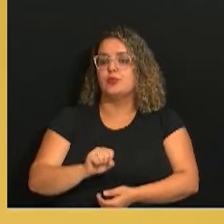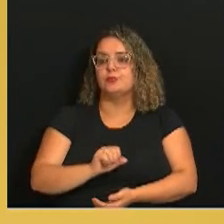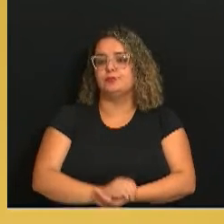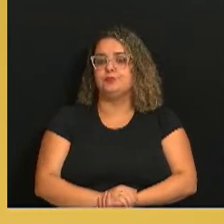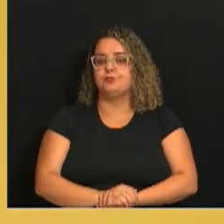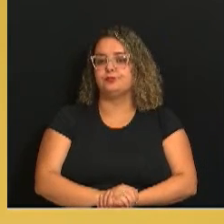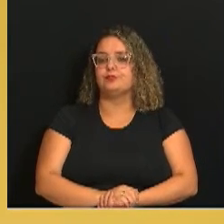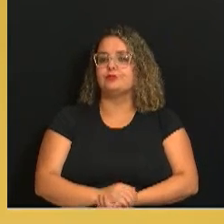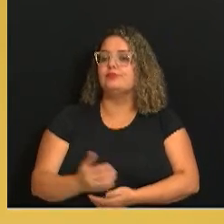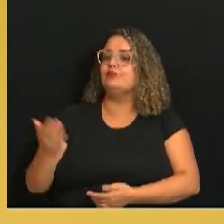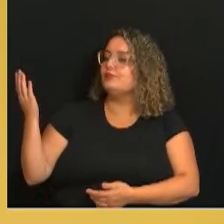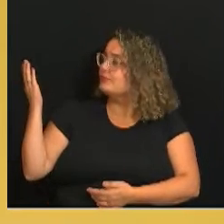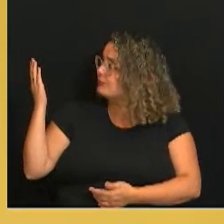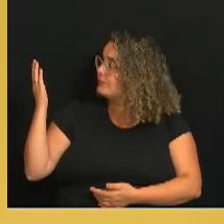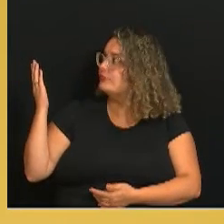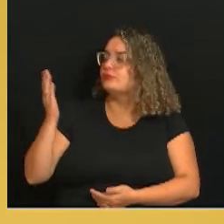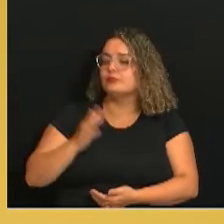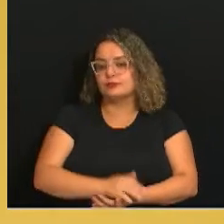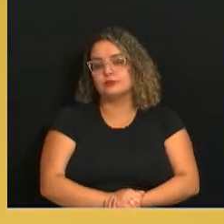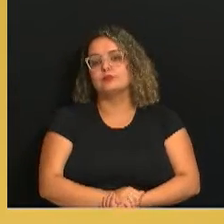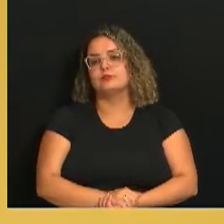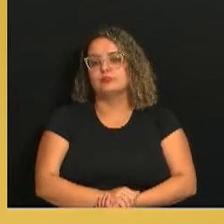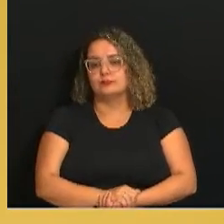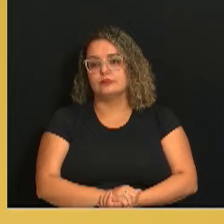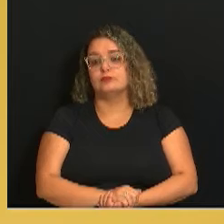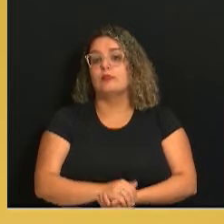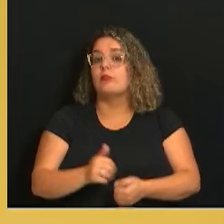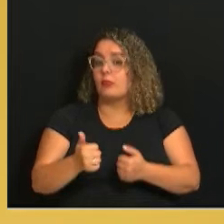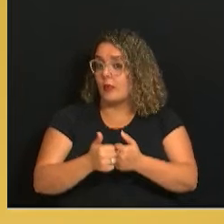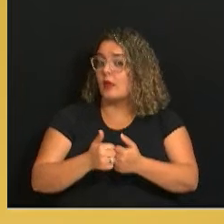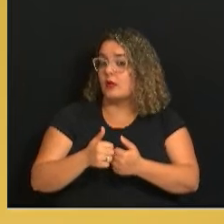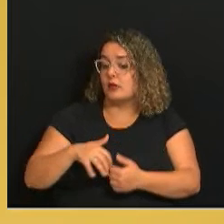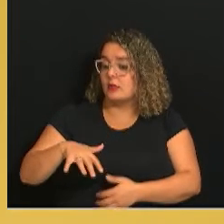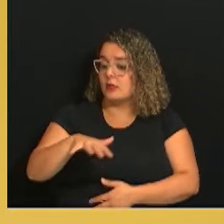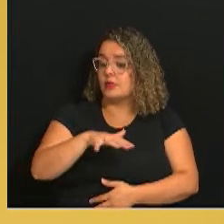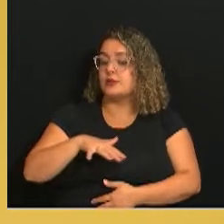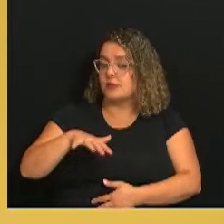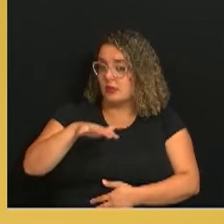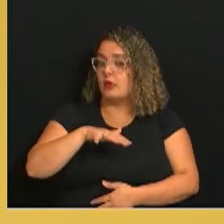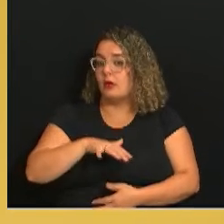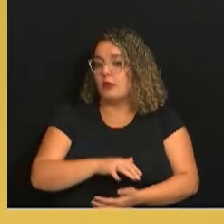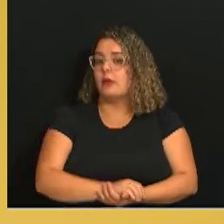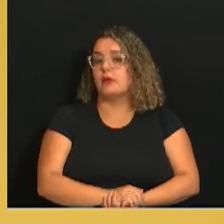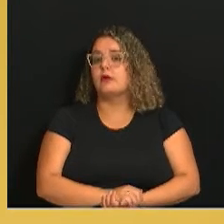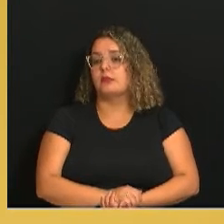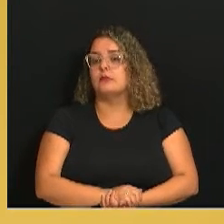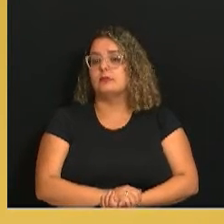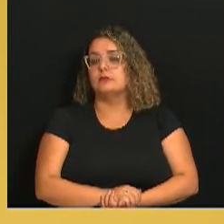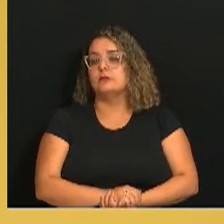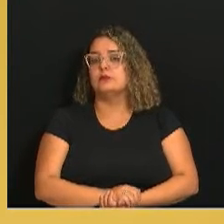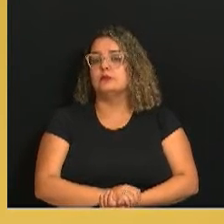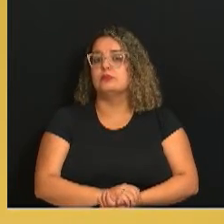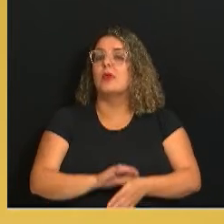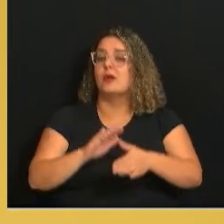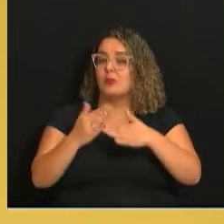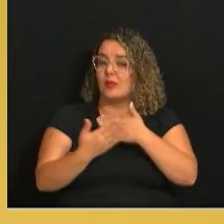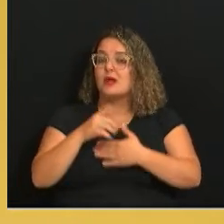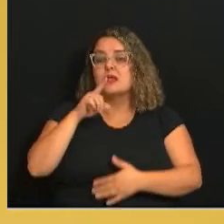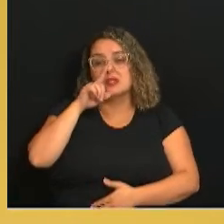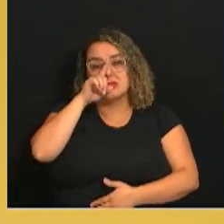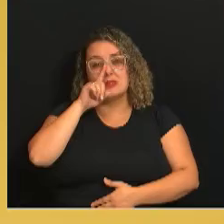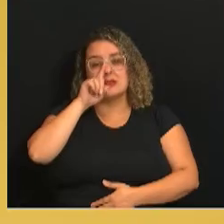Conceição, Flamboyant, Vila 31 de Março e a Vila Itapura. Na região noroeste da cidade, lá no distrito do Campo